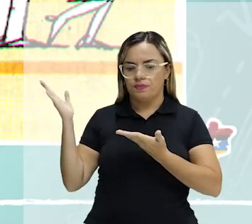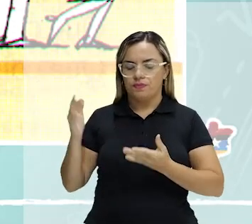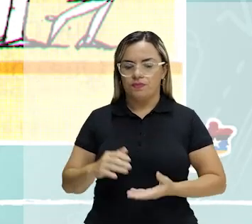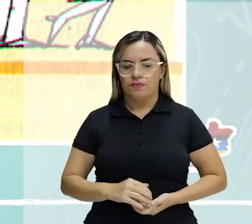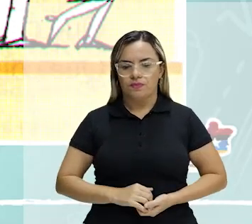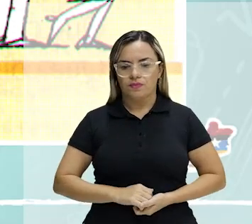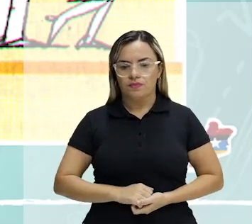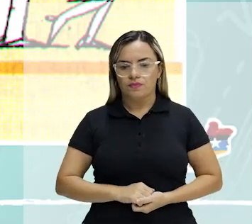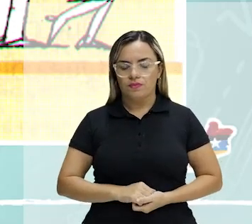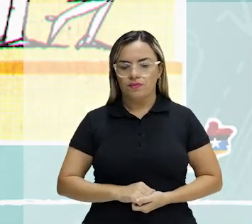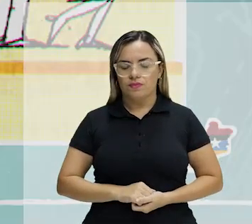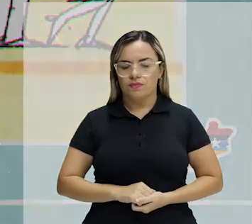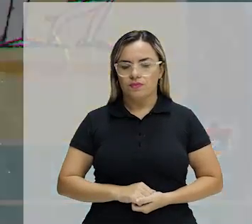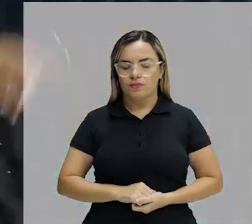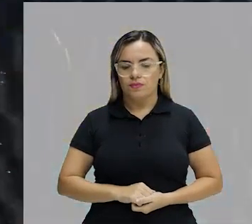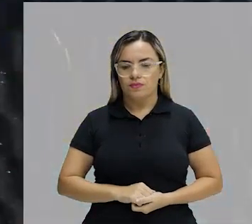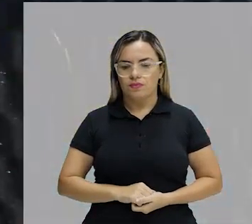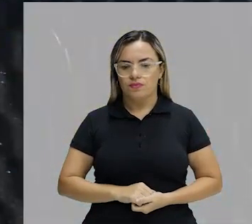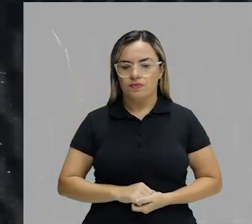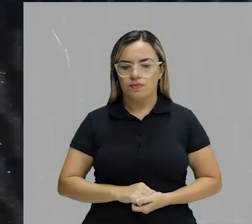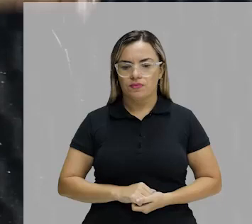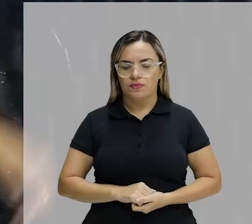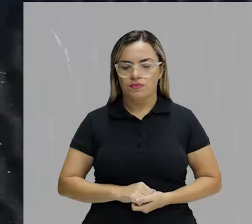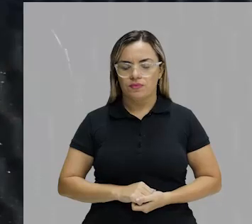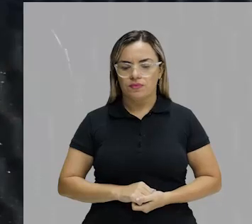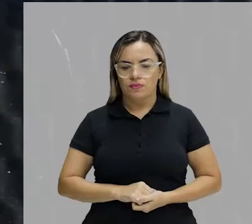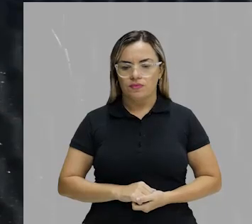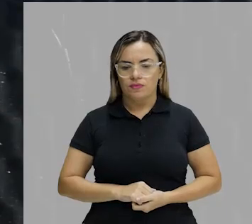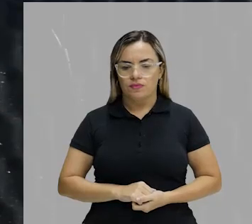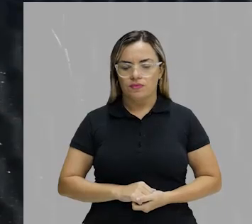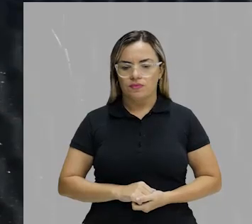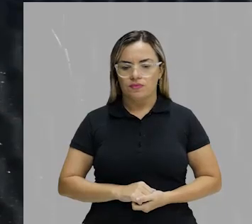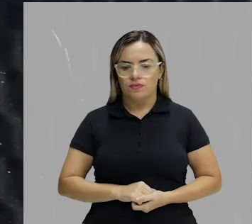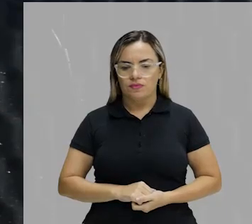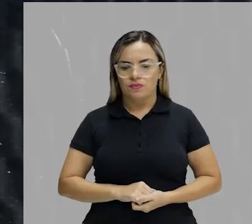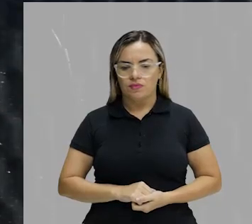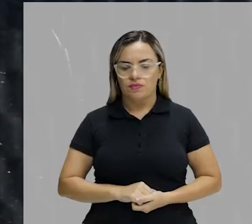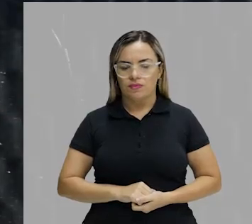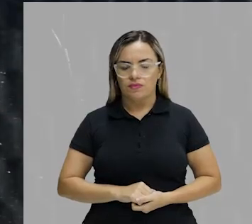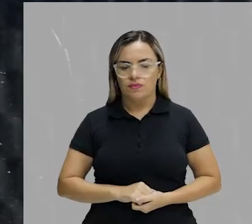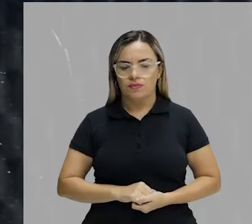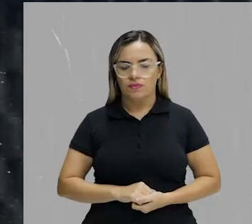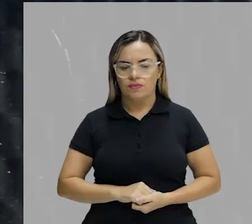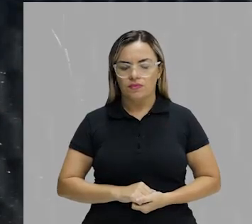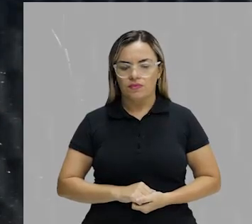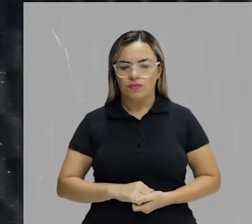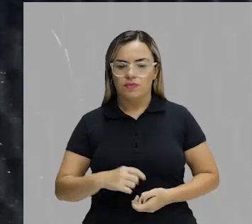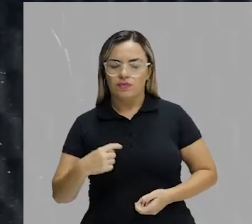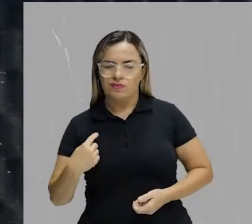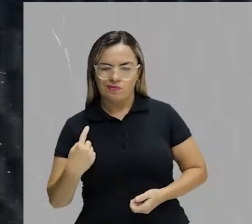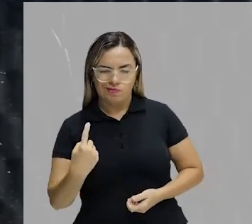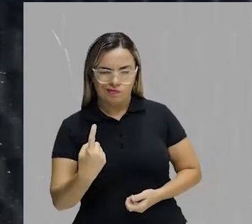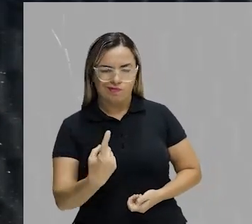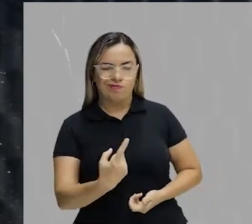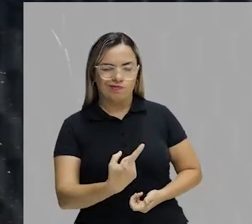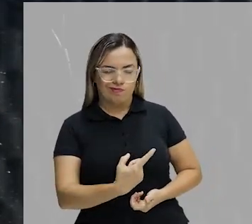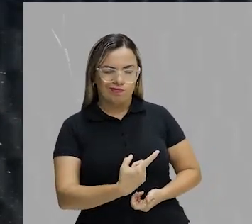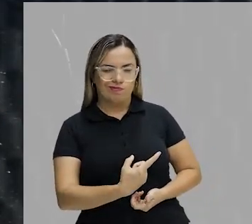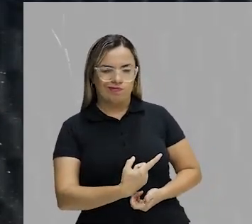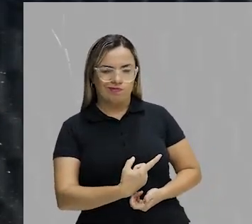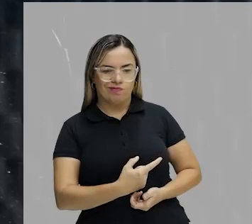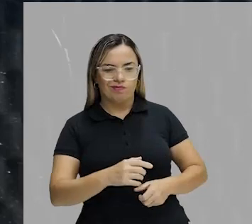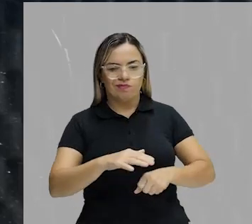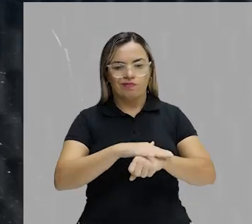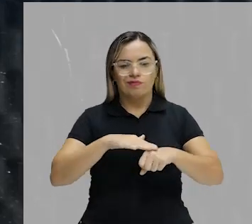tempo? 2h15. Adeus ao diabo. Nossa, olha só esse diálogo aqui